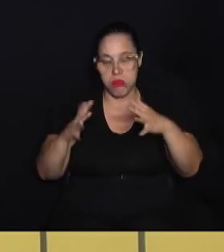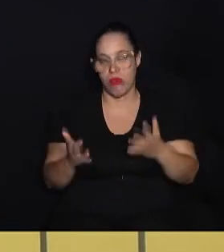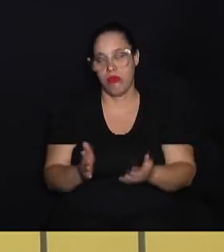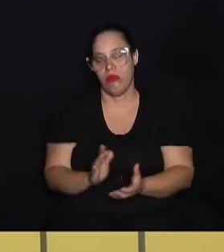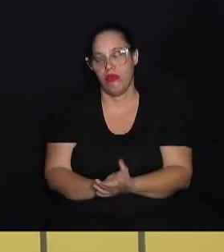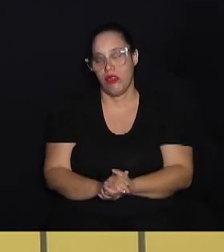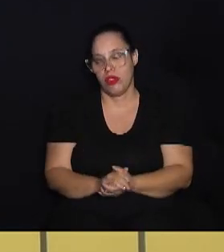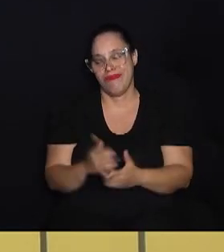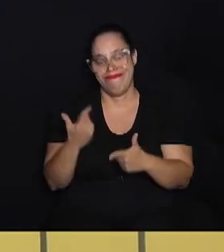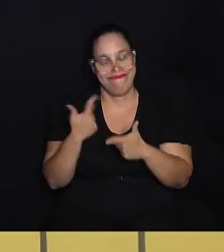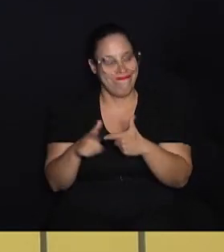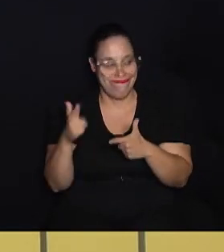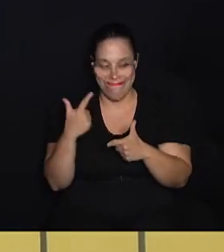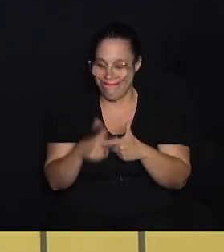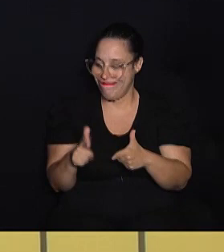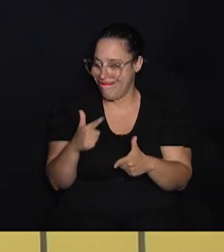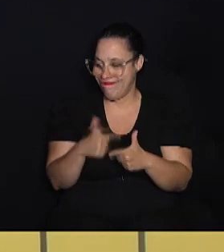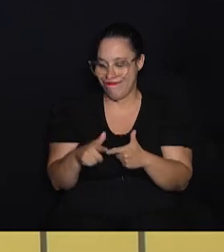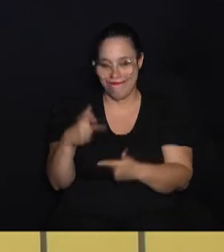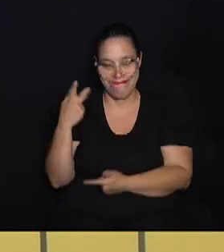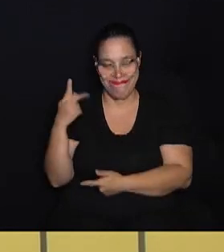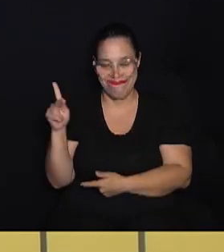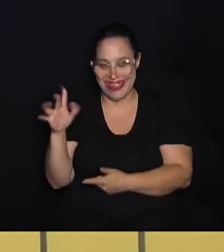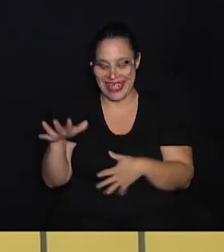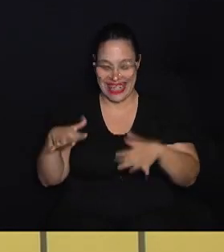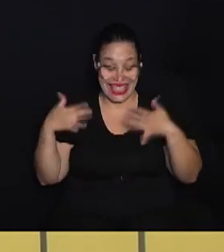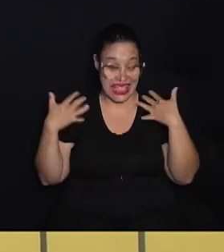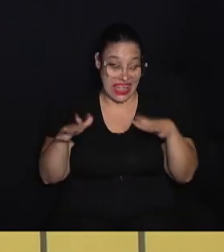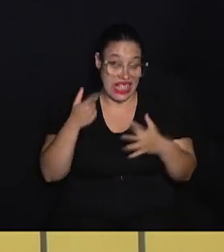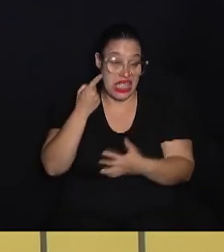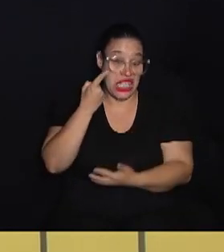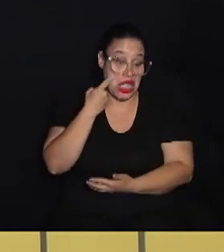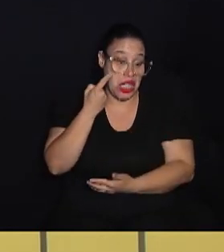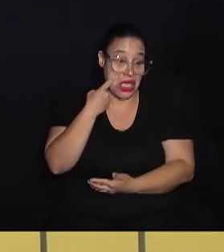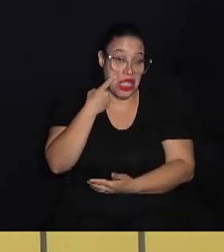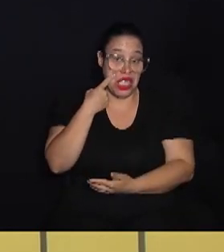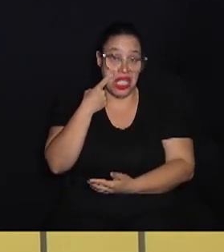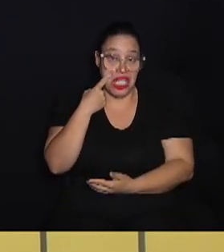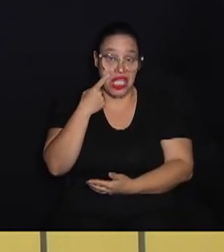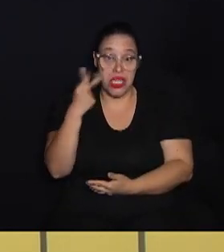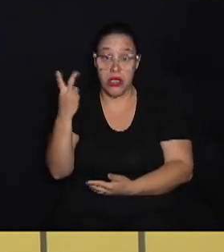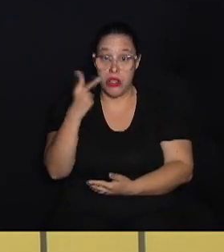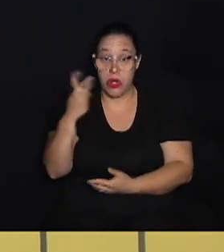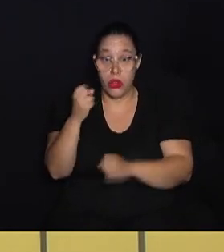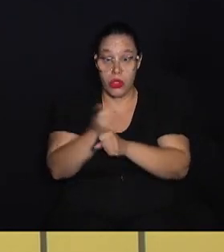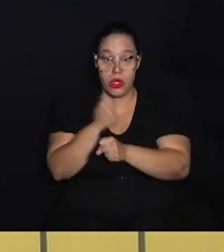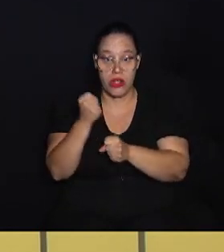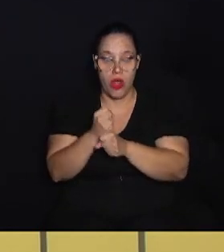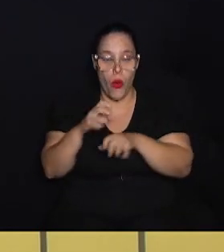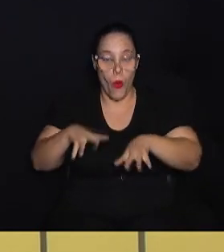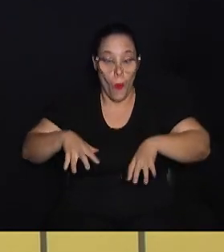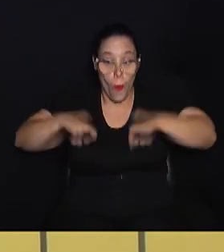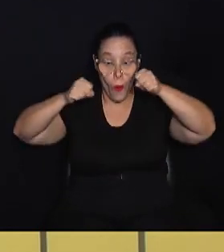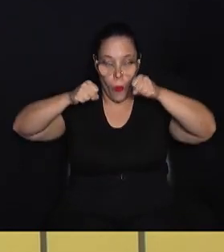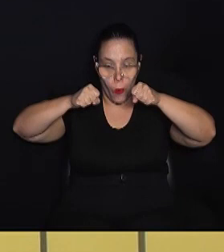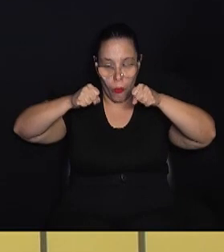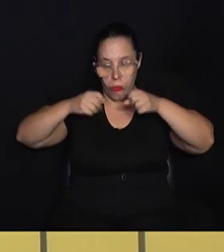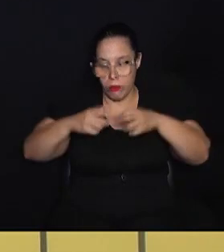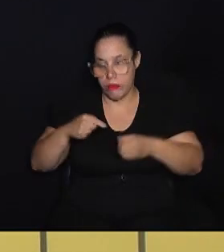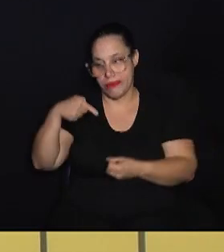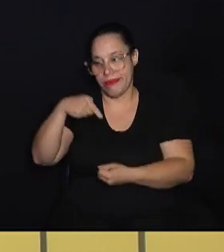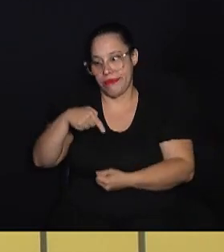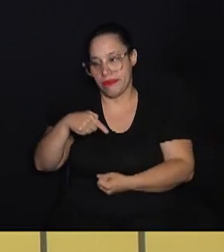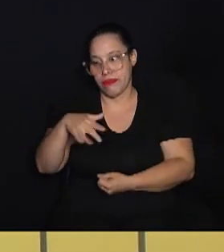as consequências dele são isso que a gente está vendo. A gente está vindo de 2 anos muito secos aqui